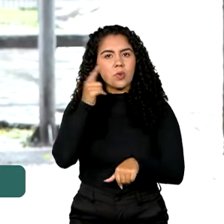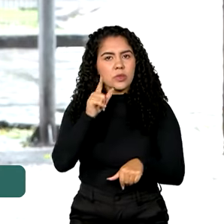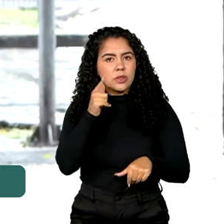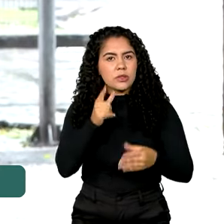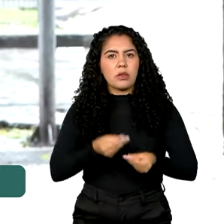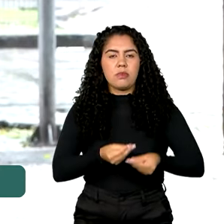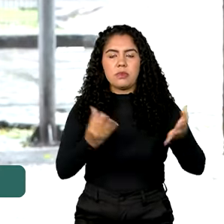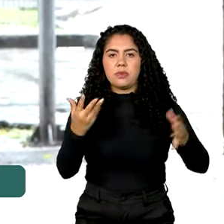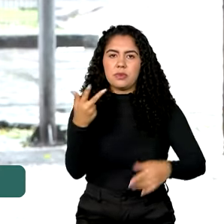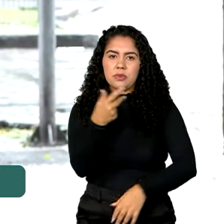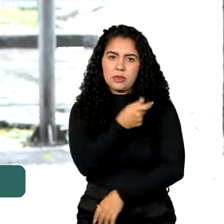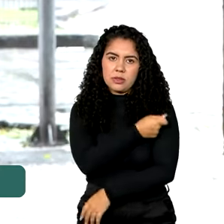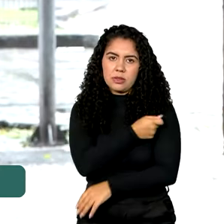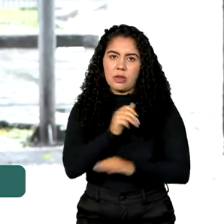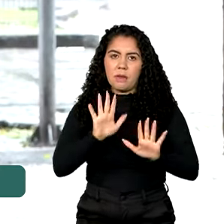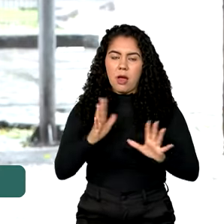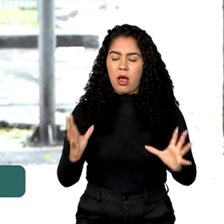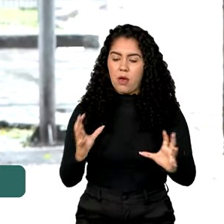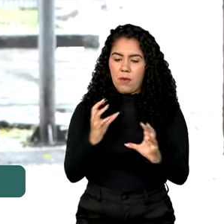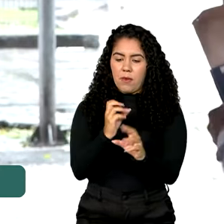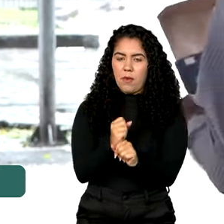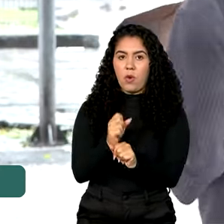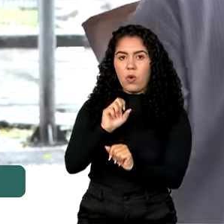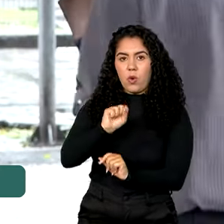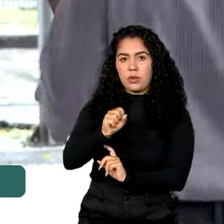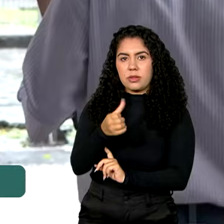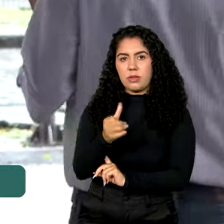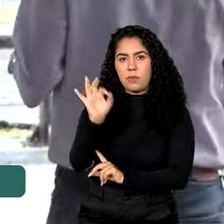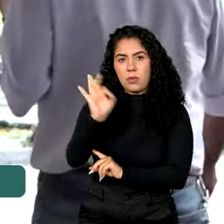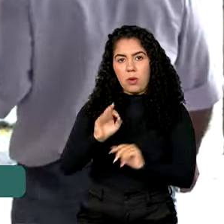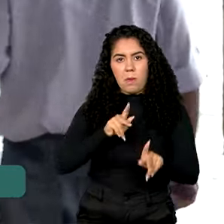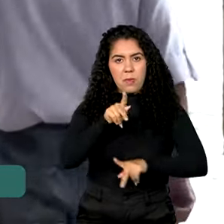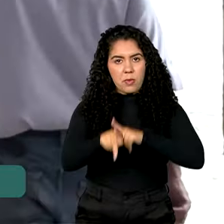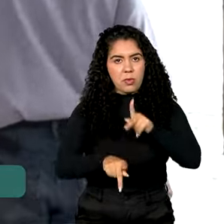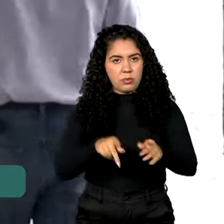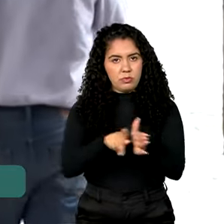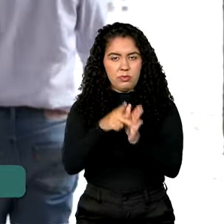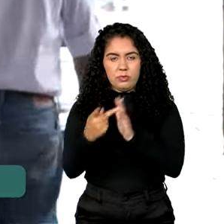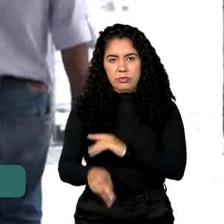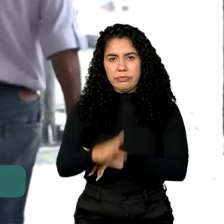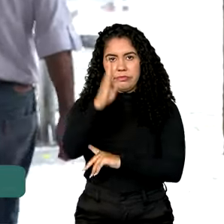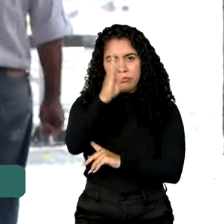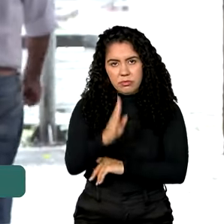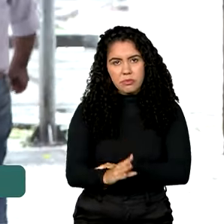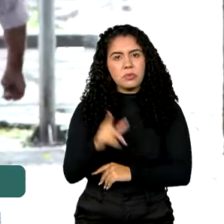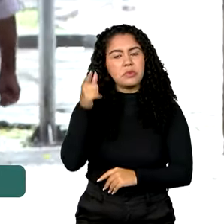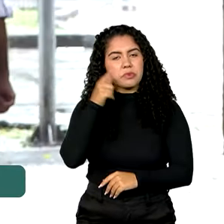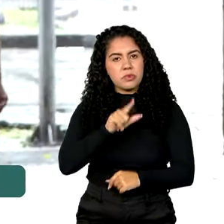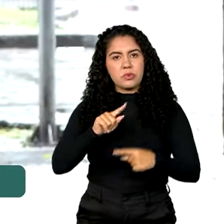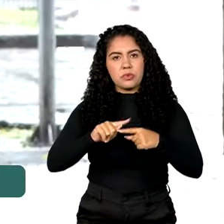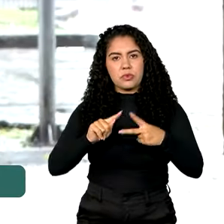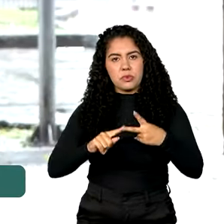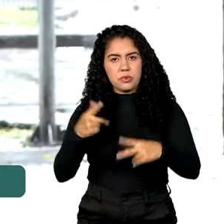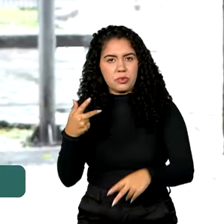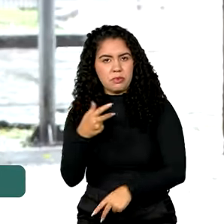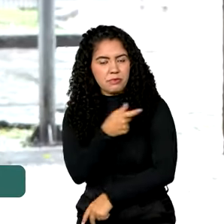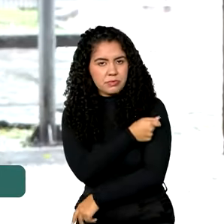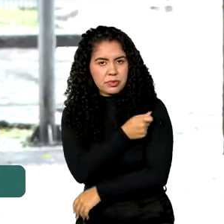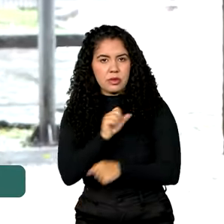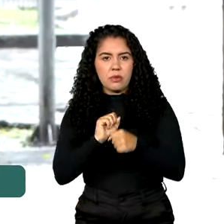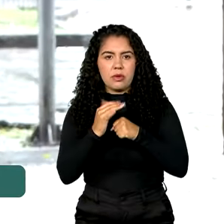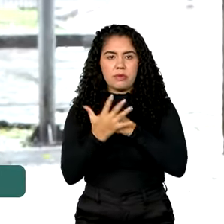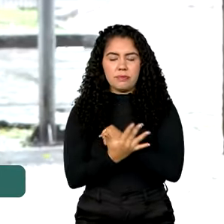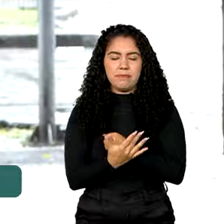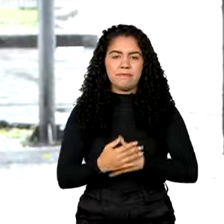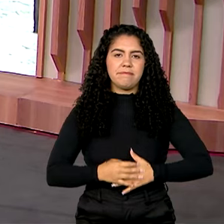país em dia. Atualmente, 86% da população brasileira tomou pelo menos 2 doses da vacina contra a Covid.